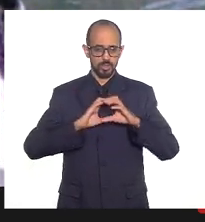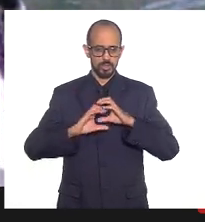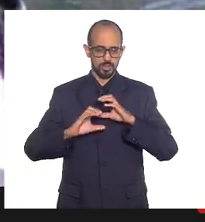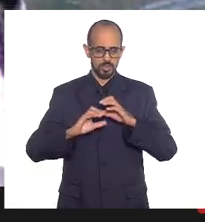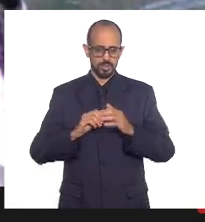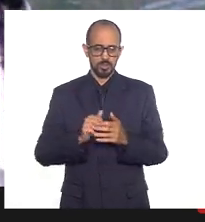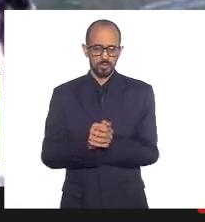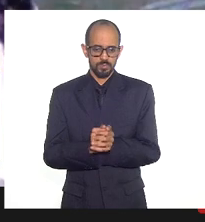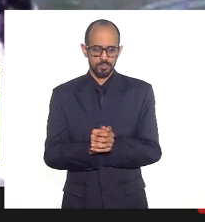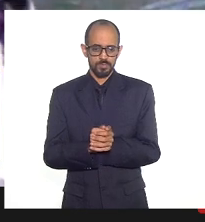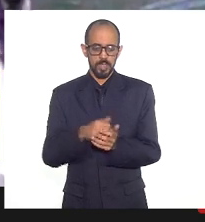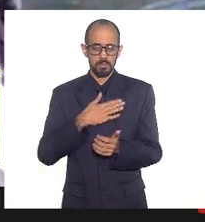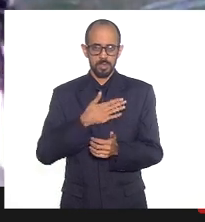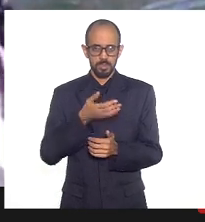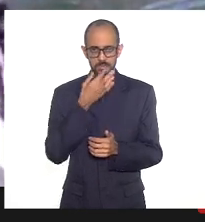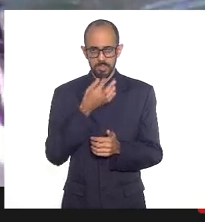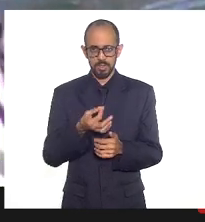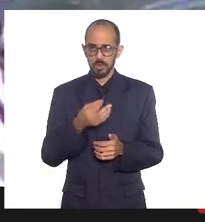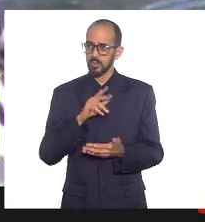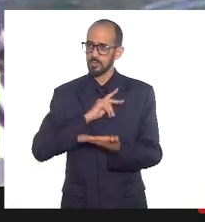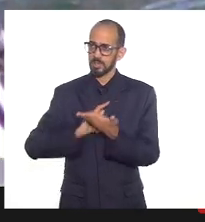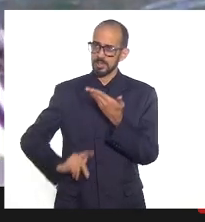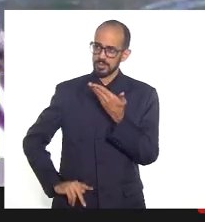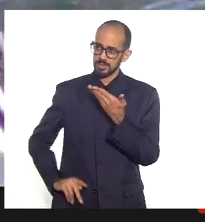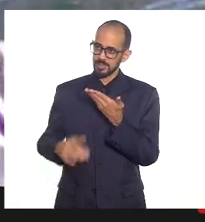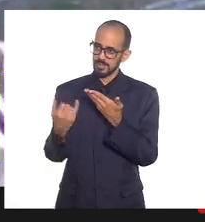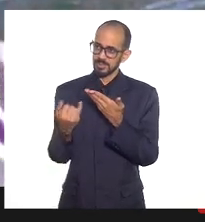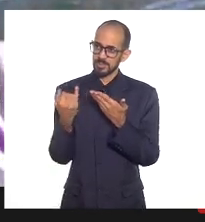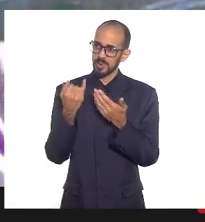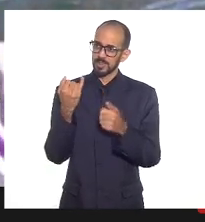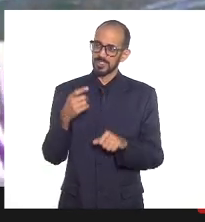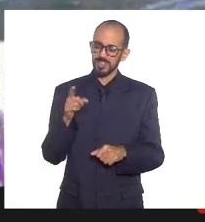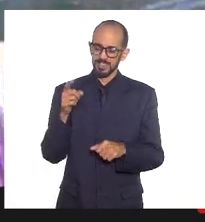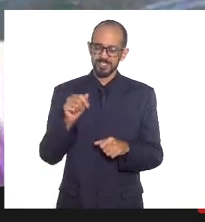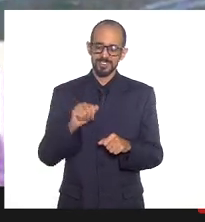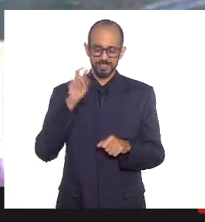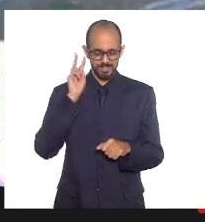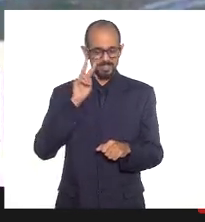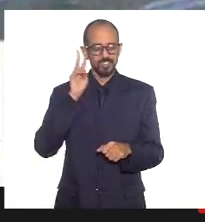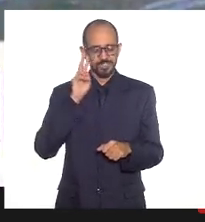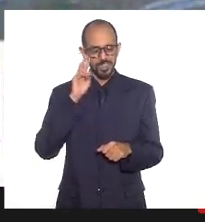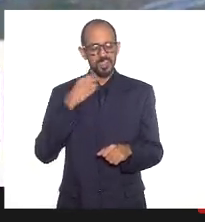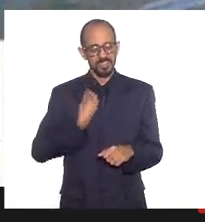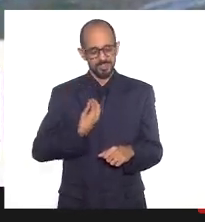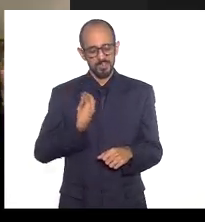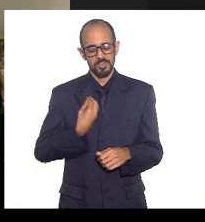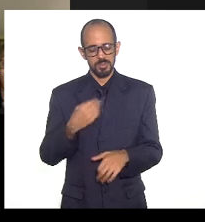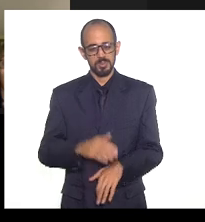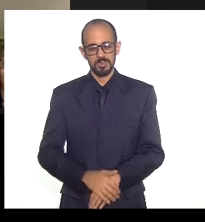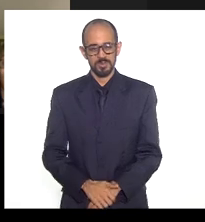bem presididos para um trabalho que é muito importante e histórico no momento que vivemos.